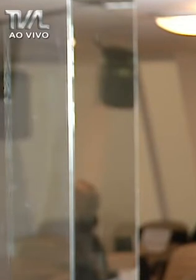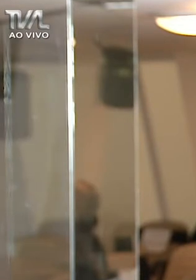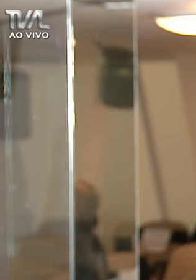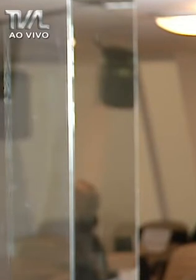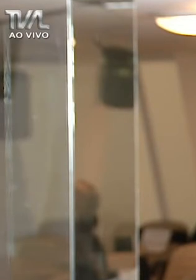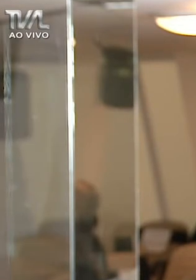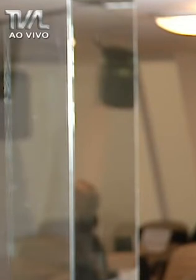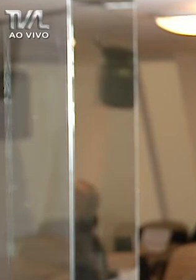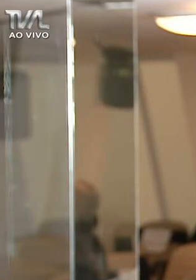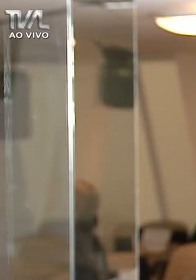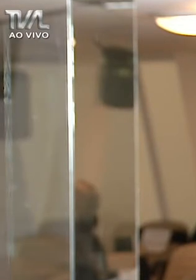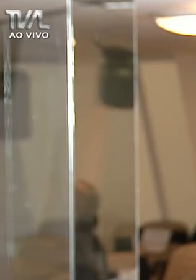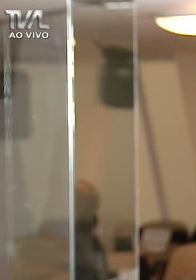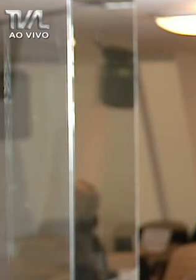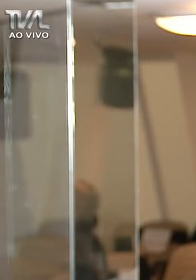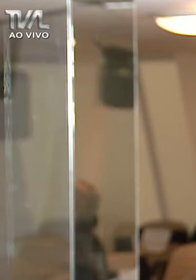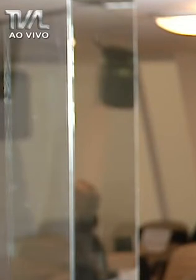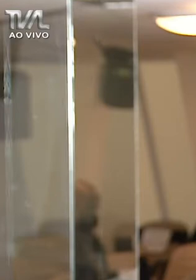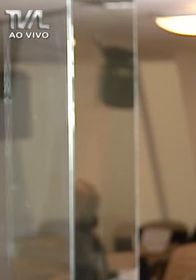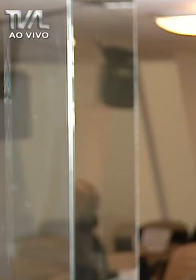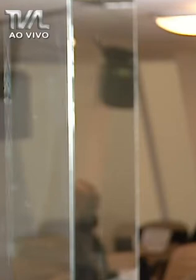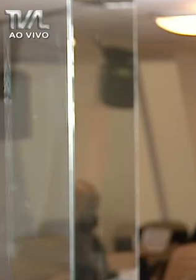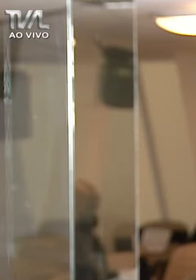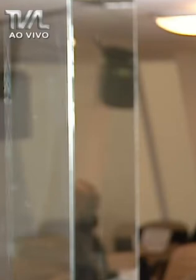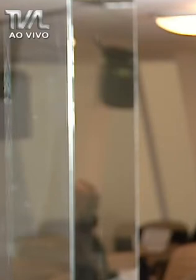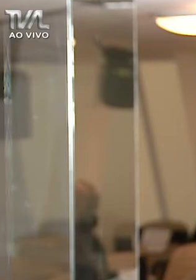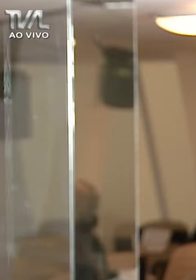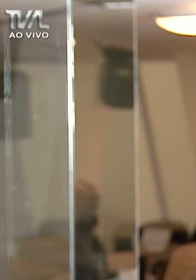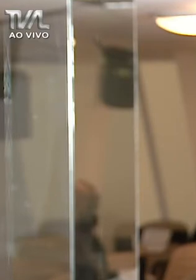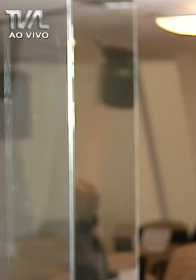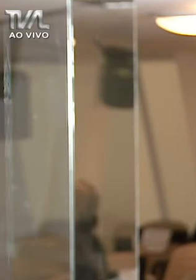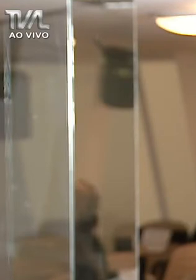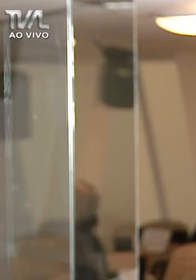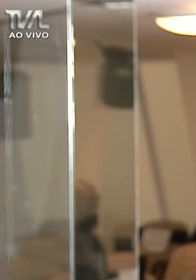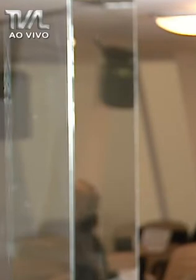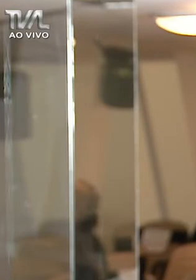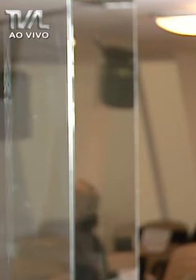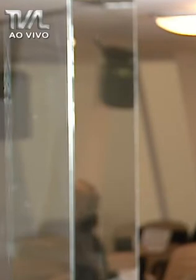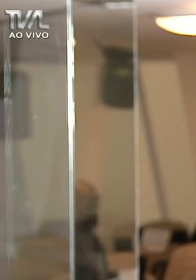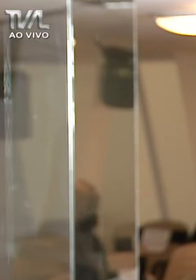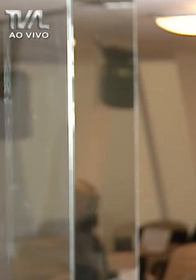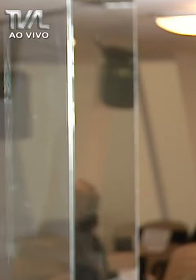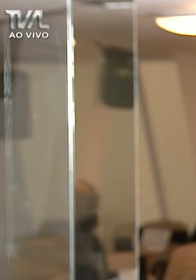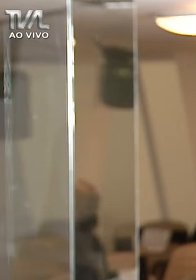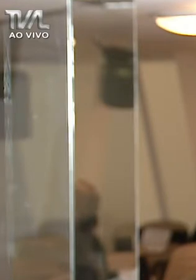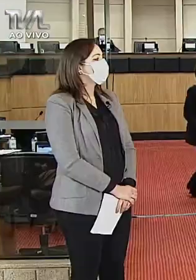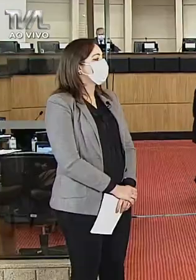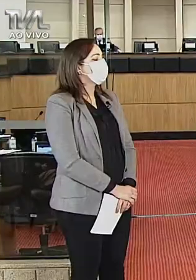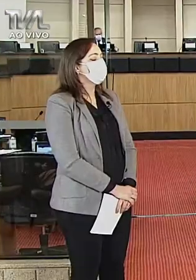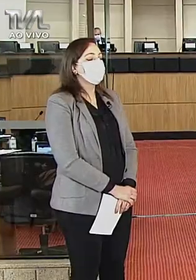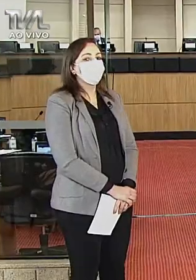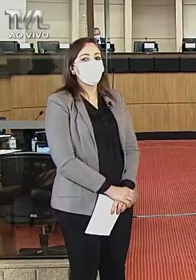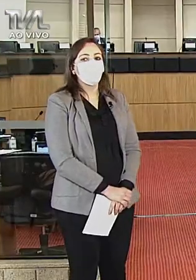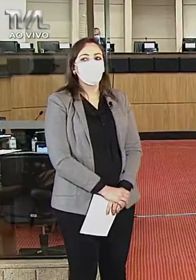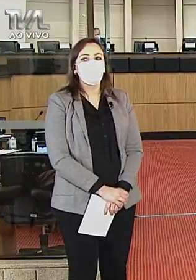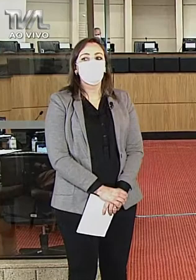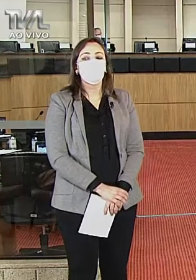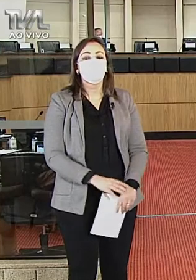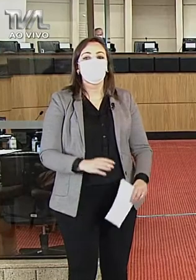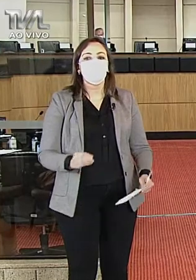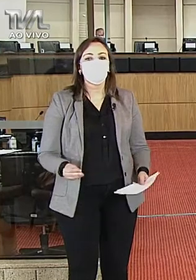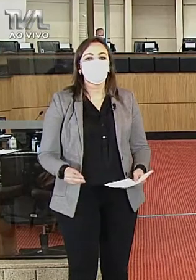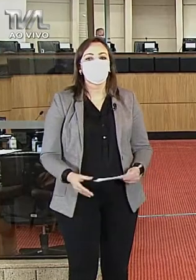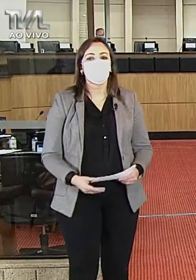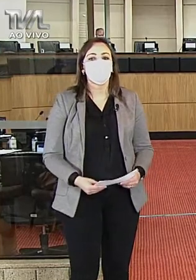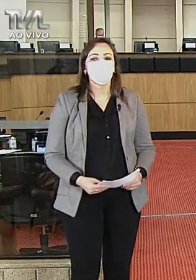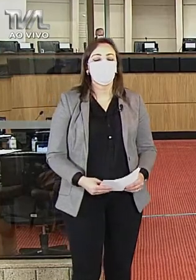uma ampla visibilidade para a tramitação de toda essa matéria aqui na casa. Por hoje era isso. Tá certo, Thiago. Muito obrigada.